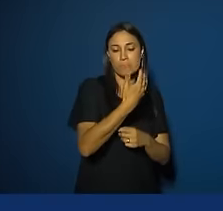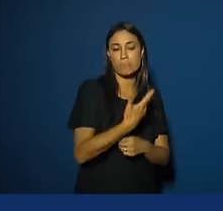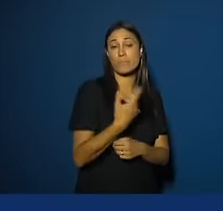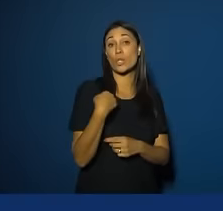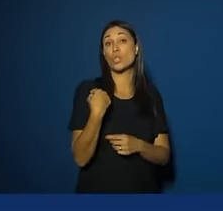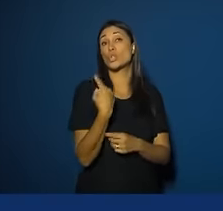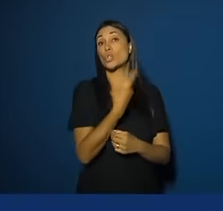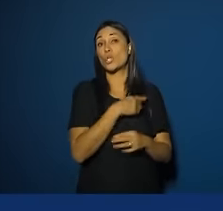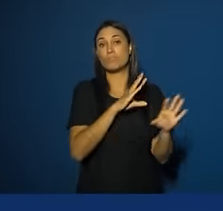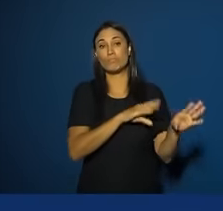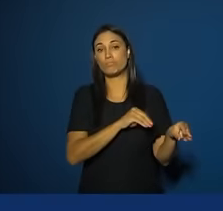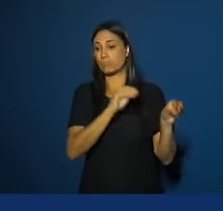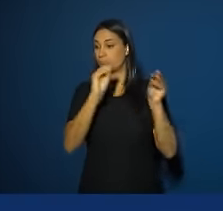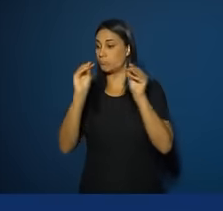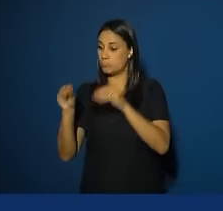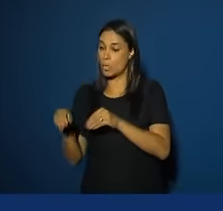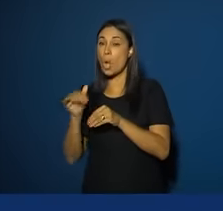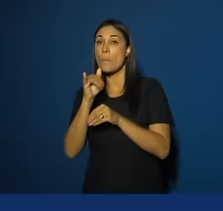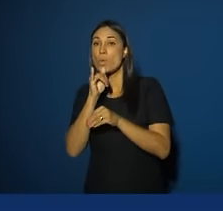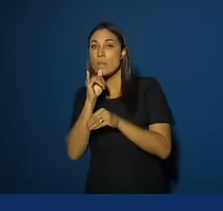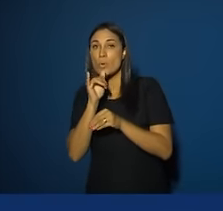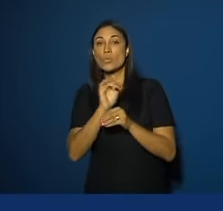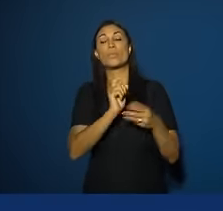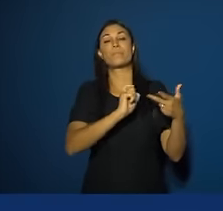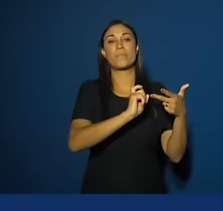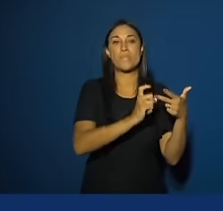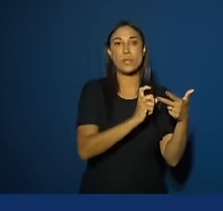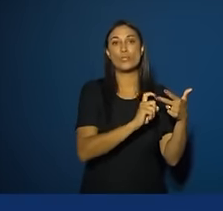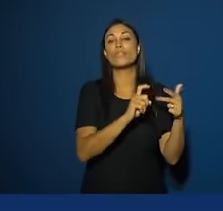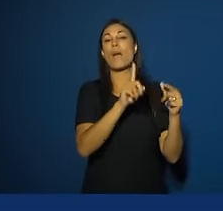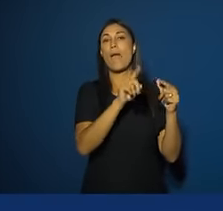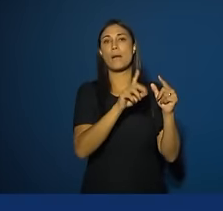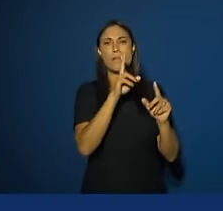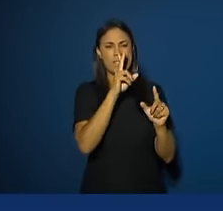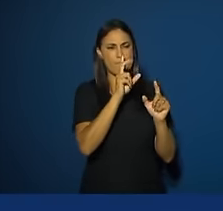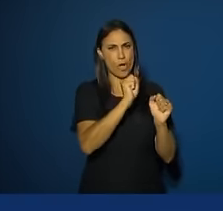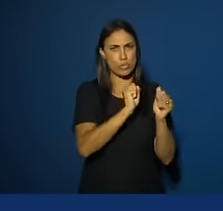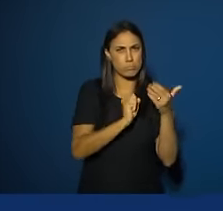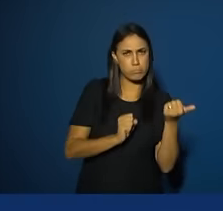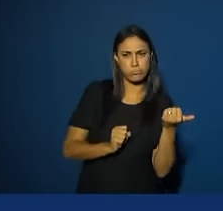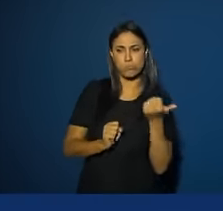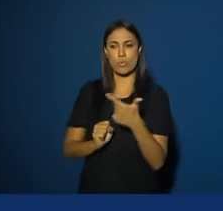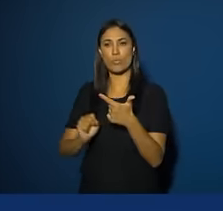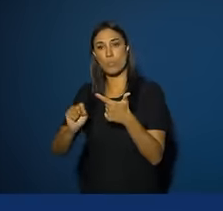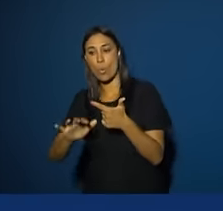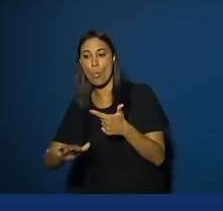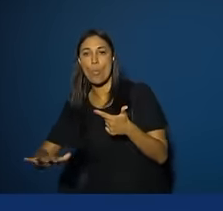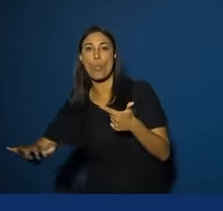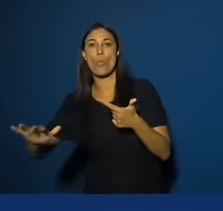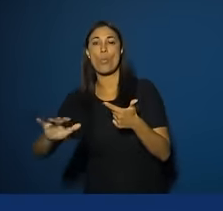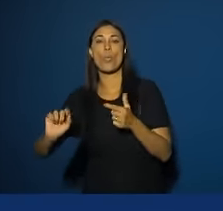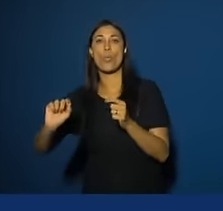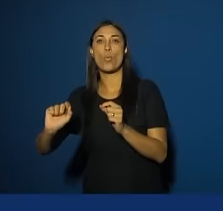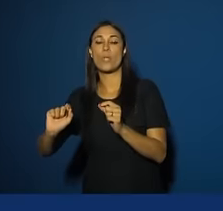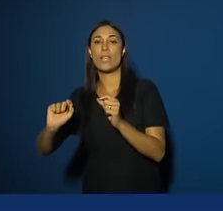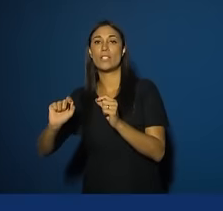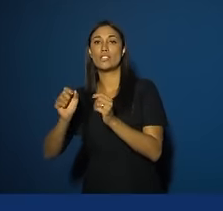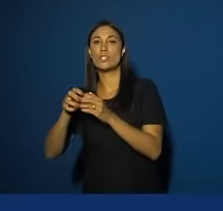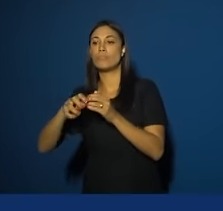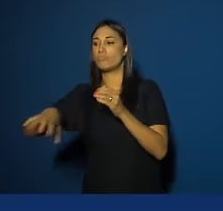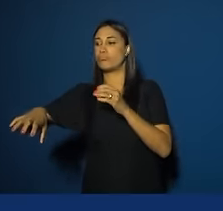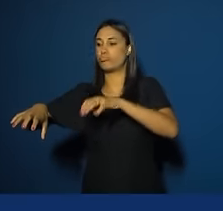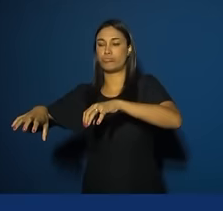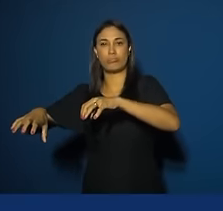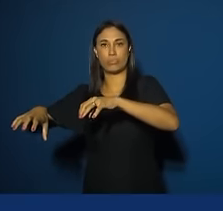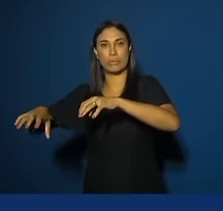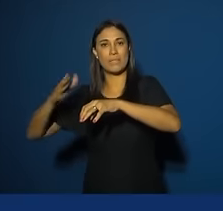migrou de um ambiente onde o Executivo era mais poderoso para um ambiente de maior divisão entre os